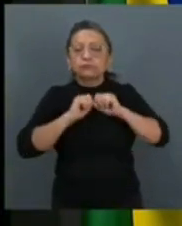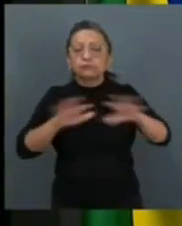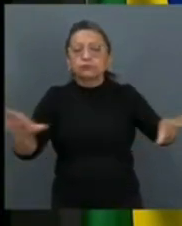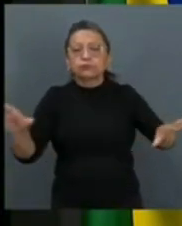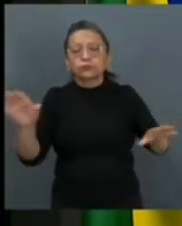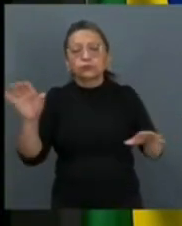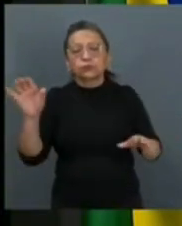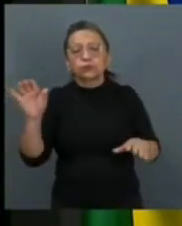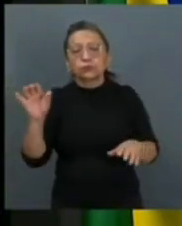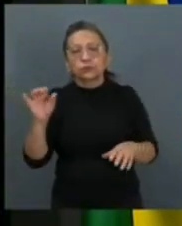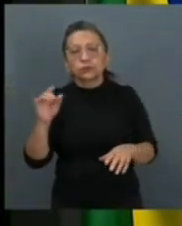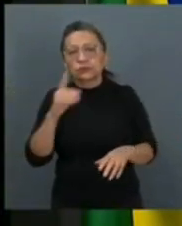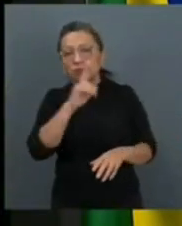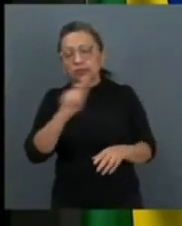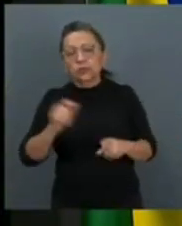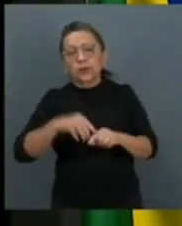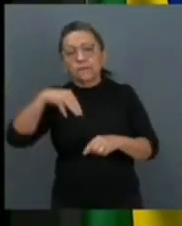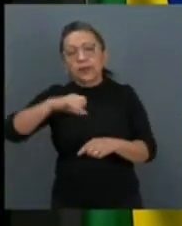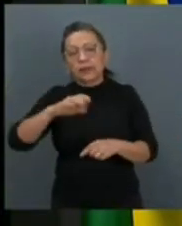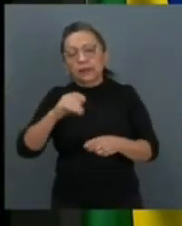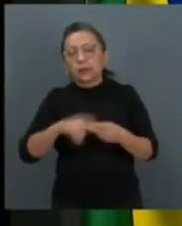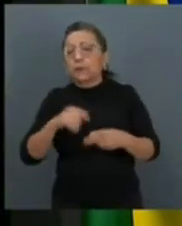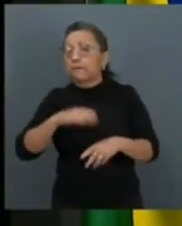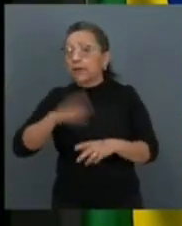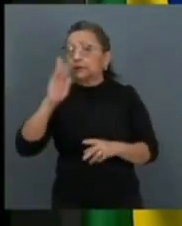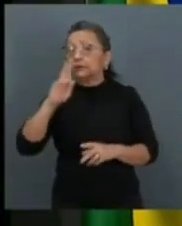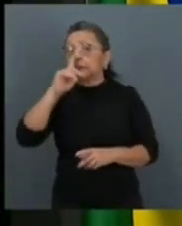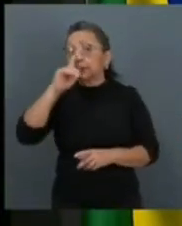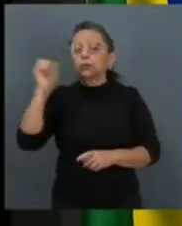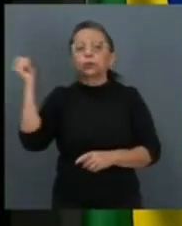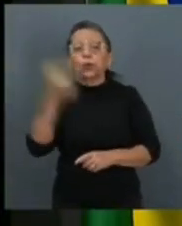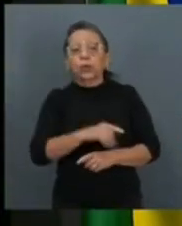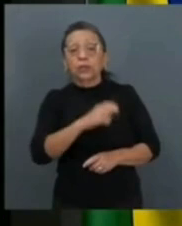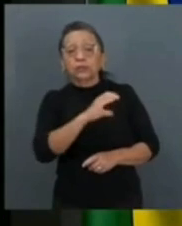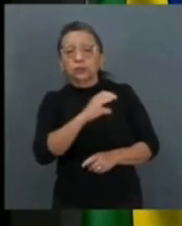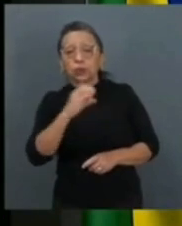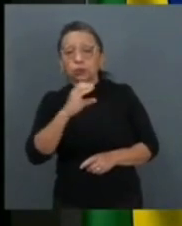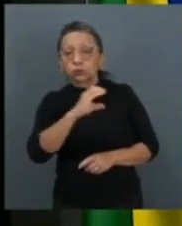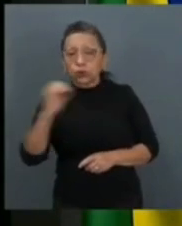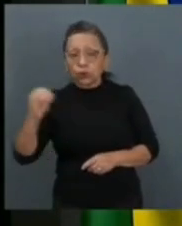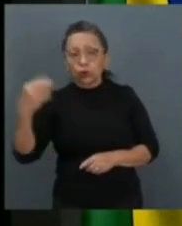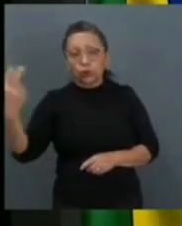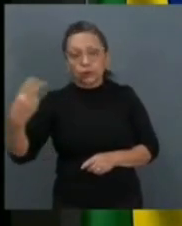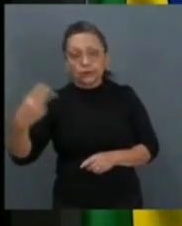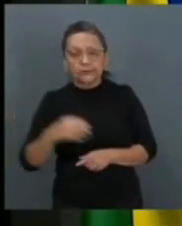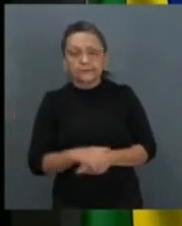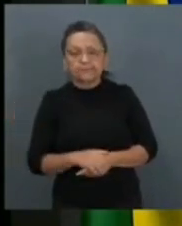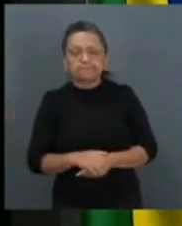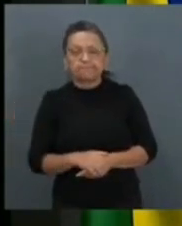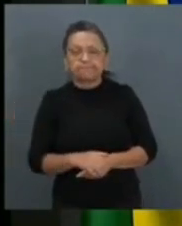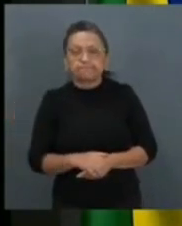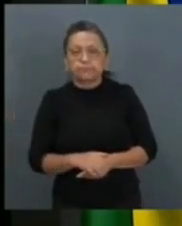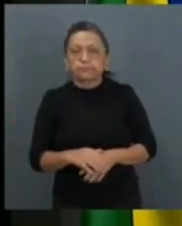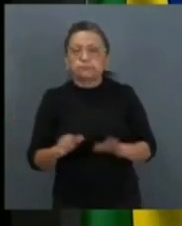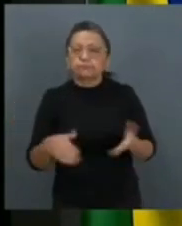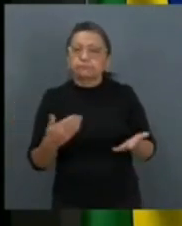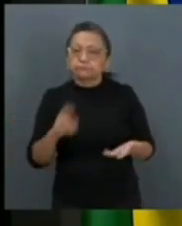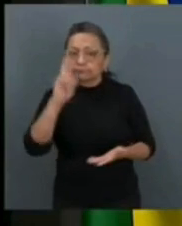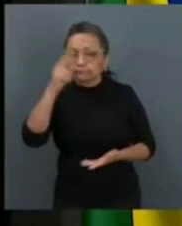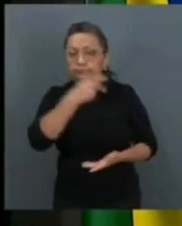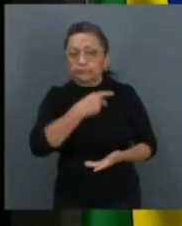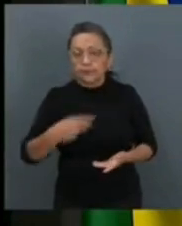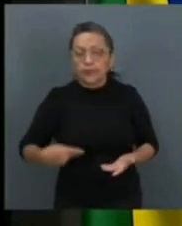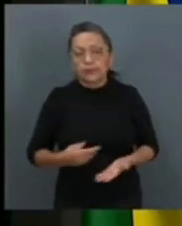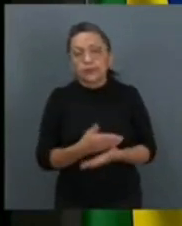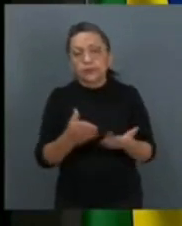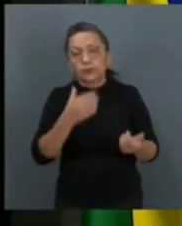de efeito estufa, como o metano, que é muito mais nocivo que o CO2 no curto prazo. Senhor presidente, senhoras